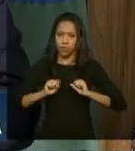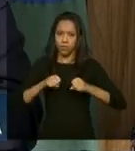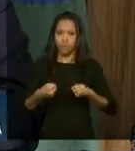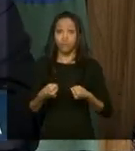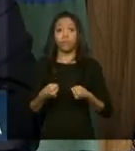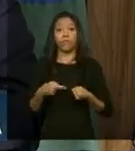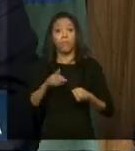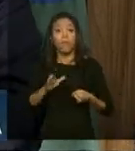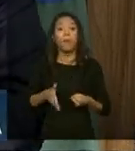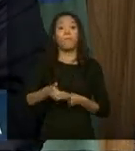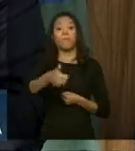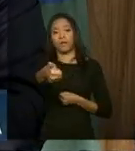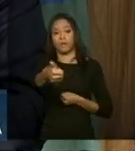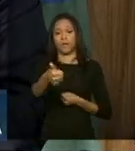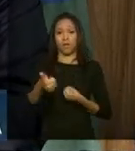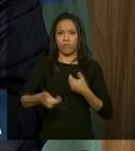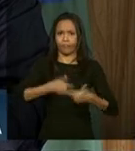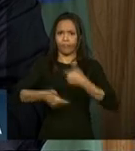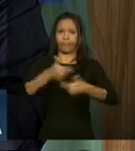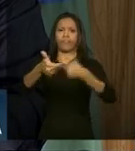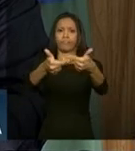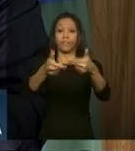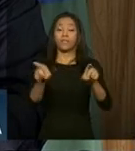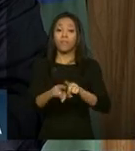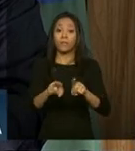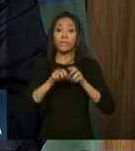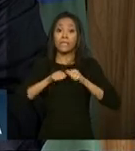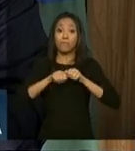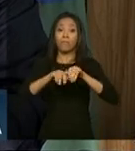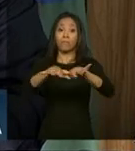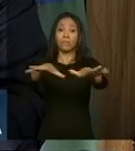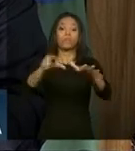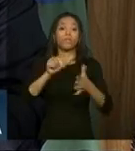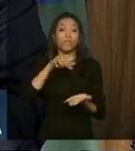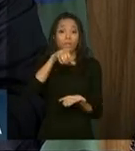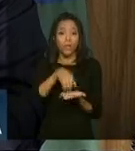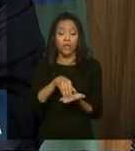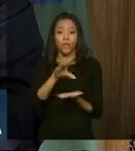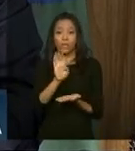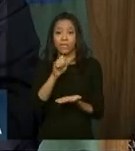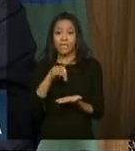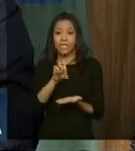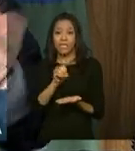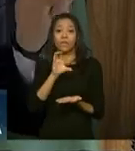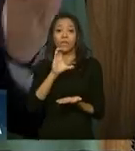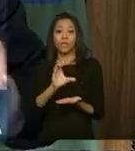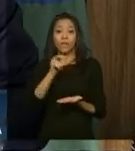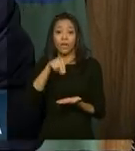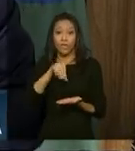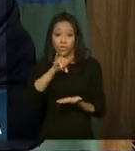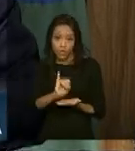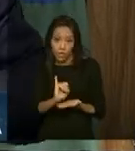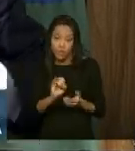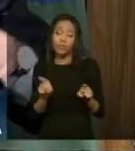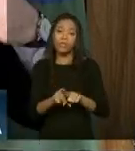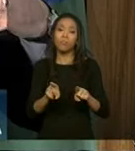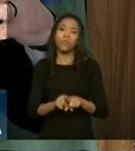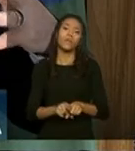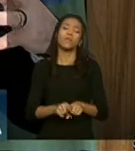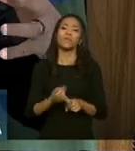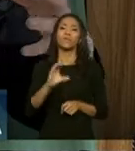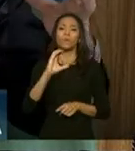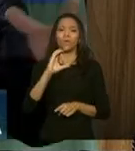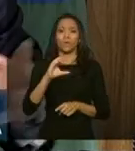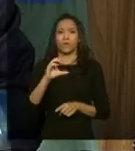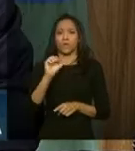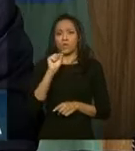melhorar a capacidade de inovação? Fizemos a expansão dos centros de inovação da CNI e do Senai, que são